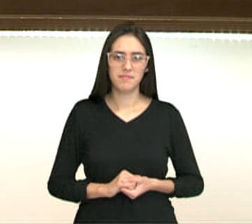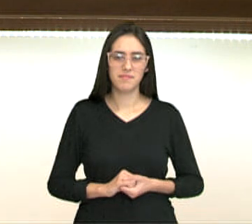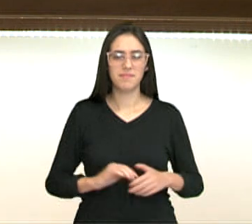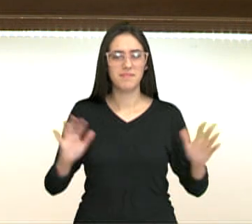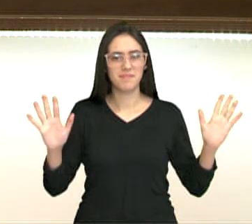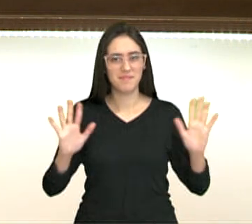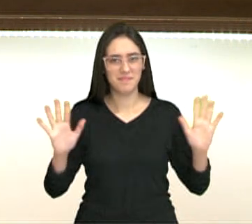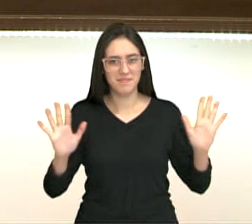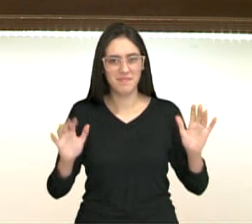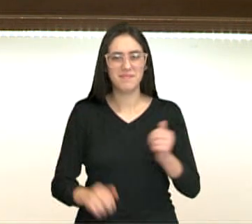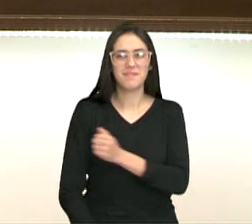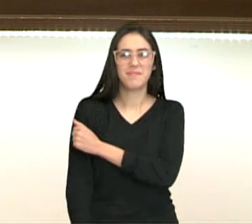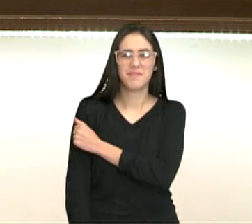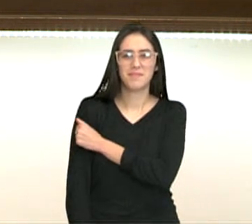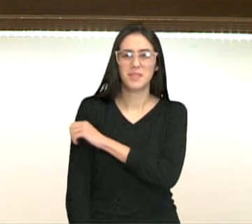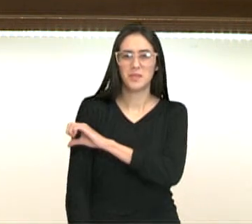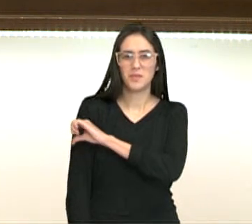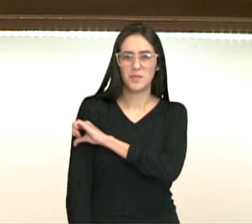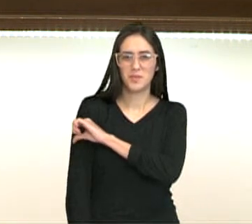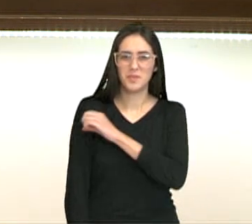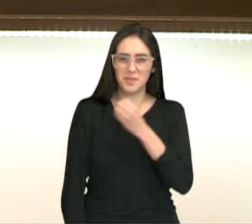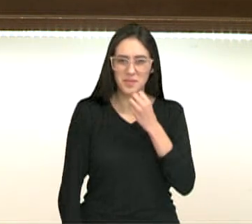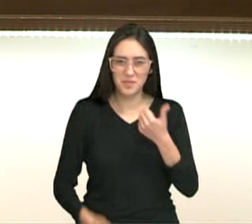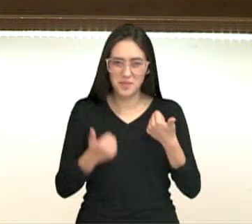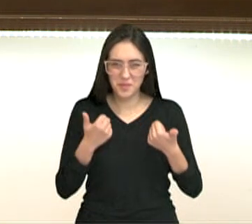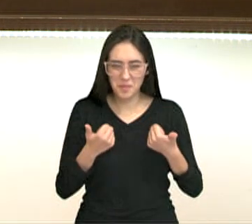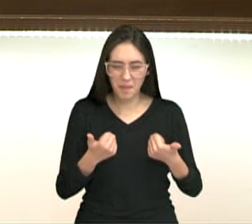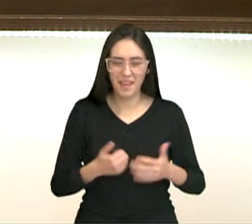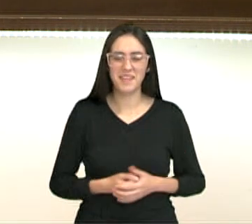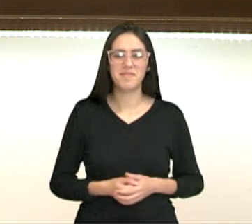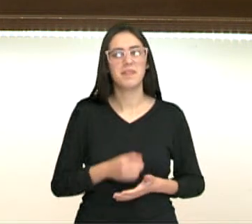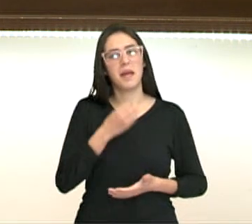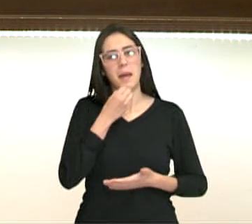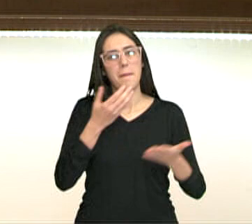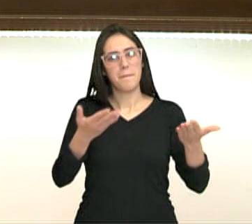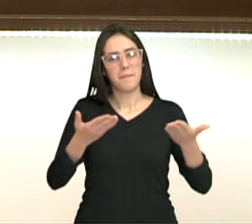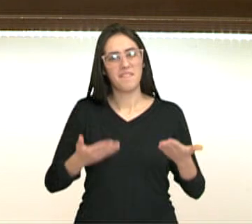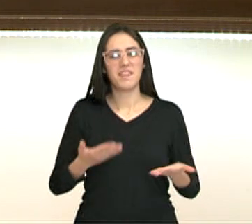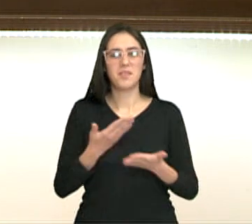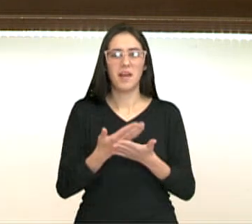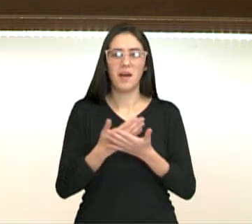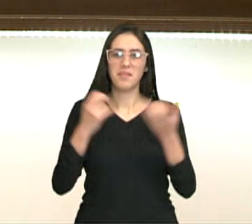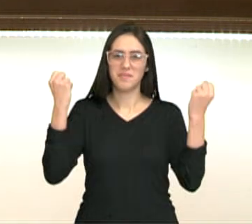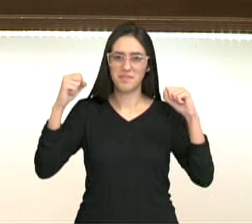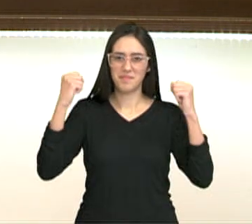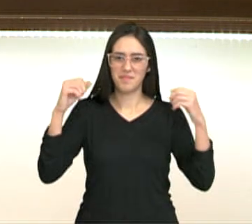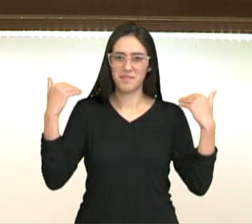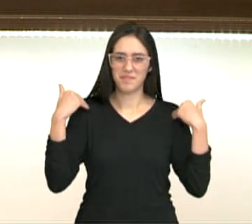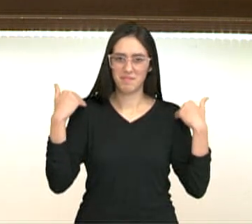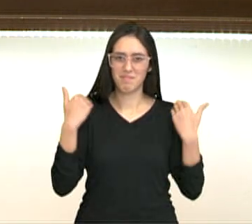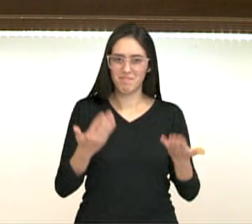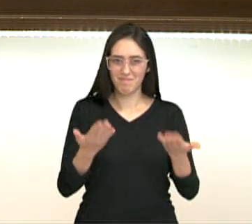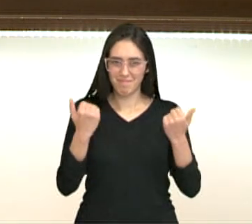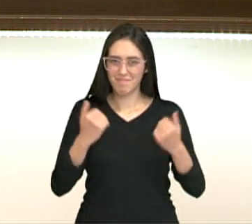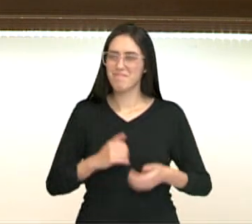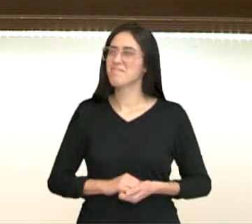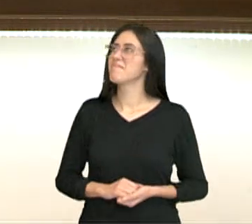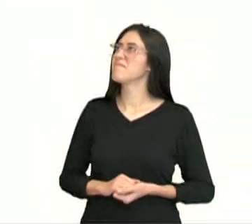Olá, estudantes do nono ano, tudo bem com vocês? Bem-vindos a mais uma aula de Educação Física. Me acompanha nos